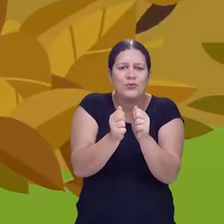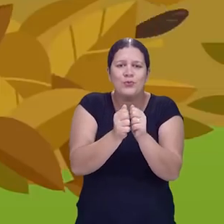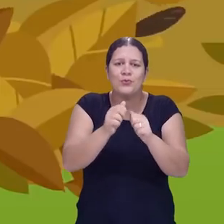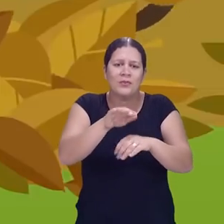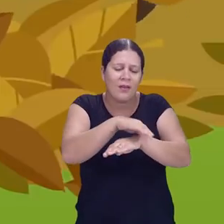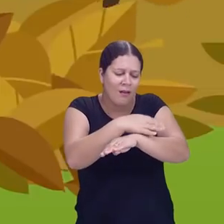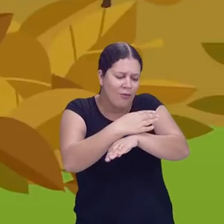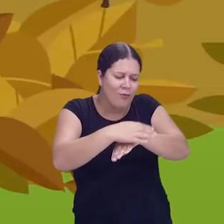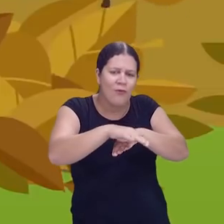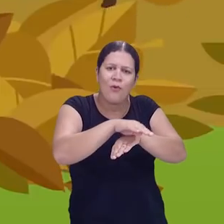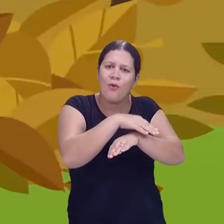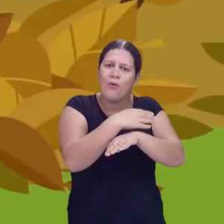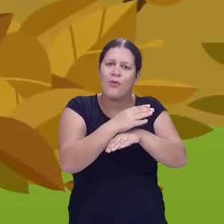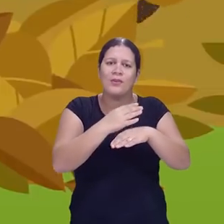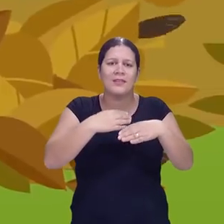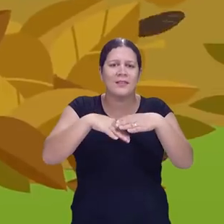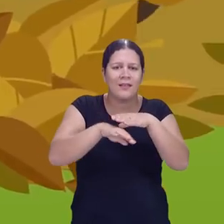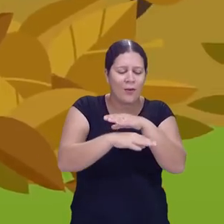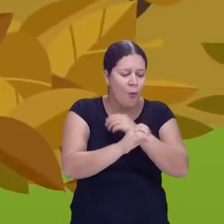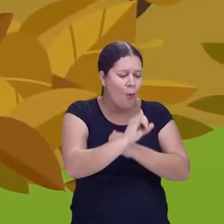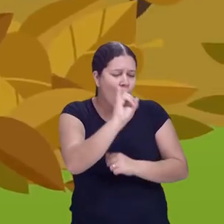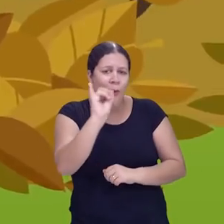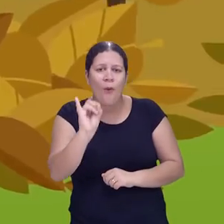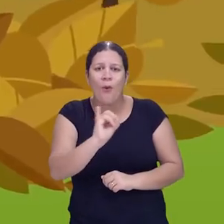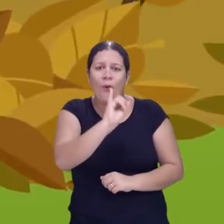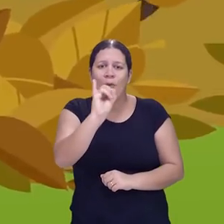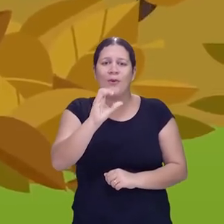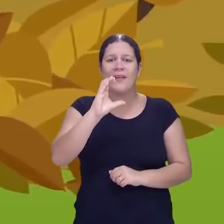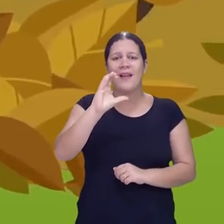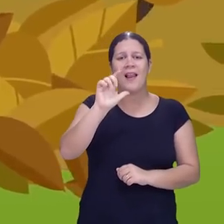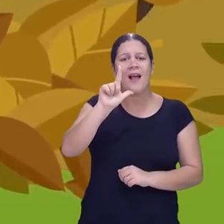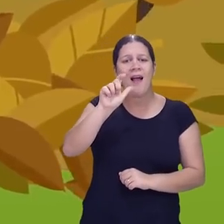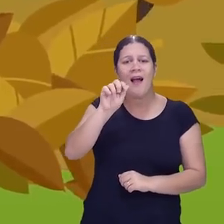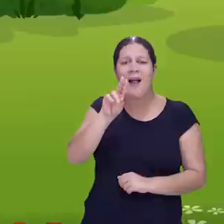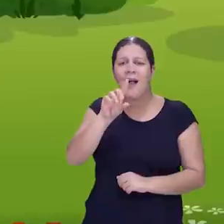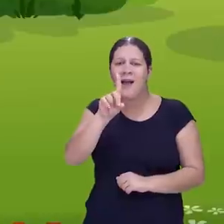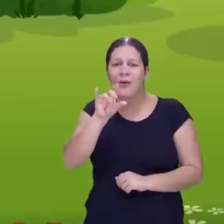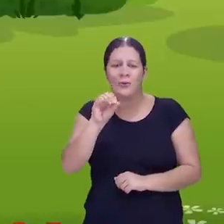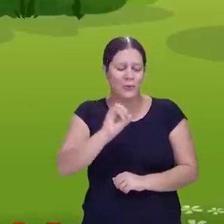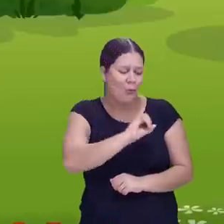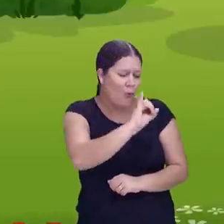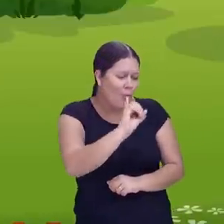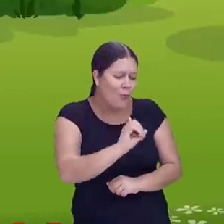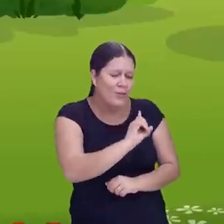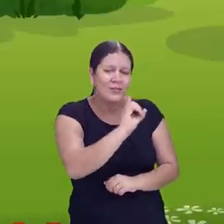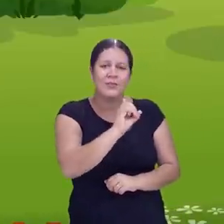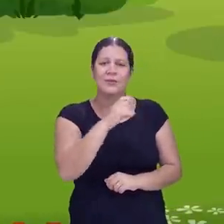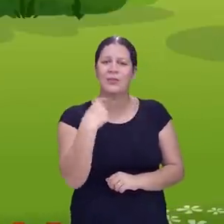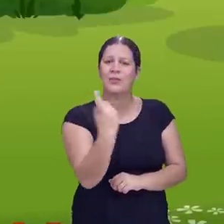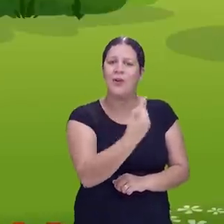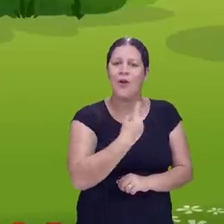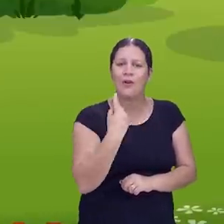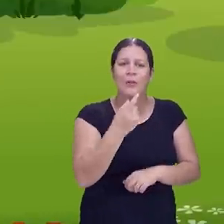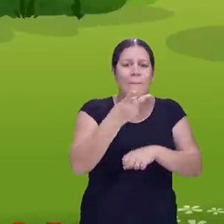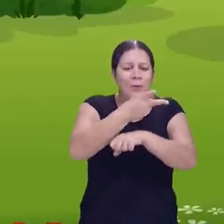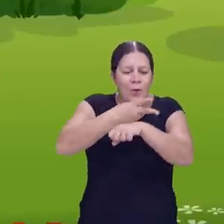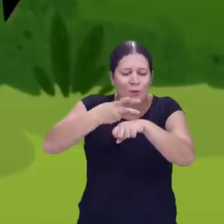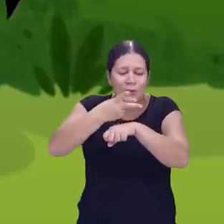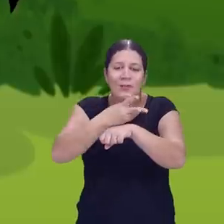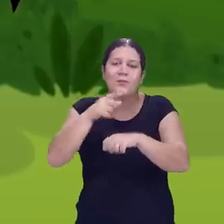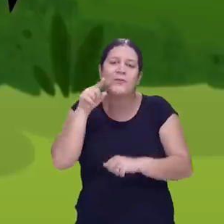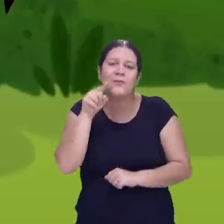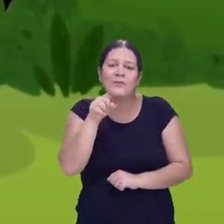Júpiter. Camuflado? Oi, Cláudio. Oi, Cláudio. A gente tava te